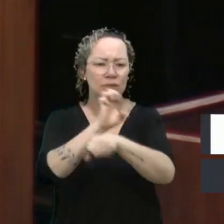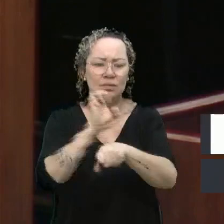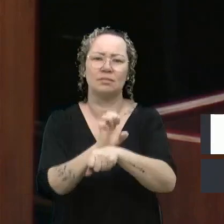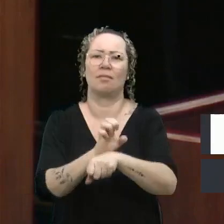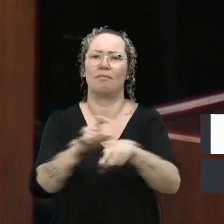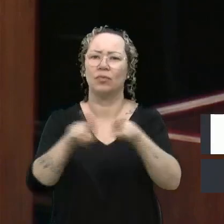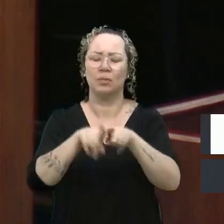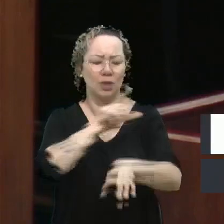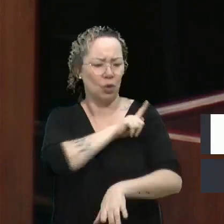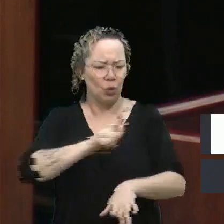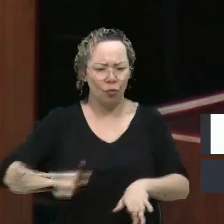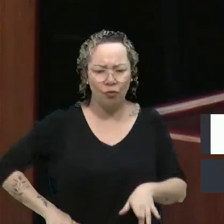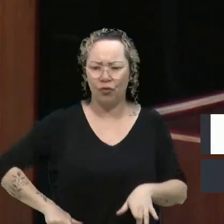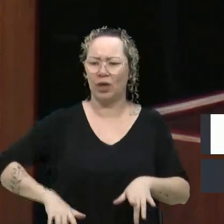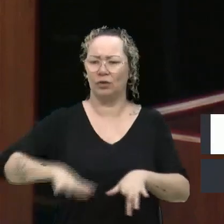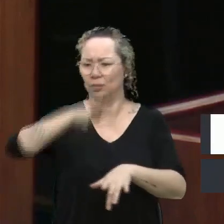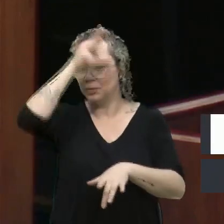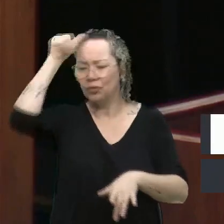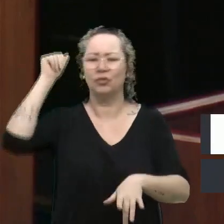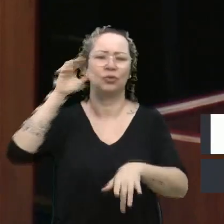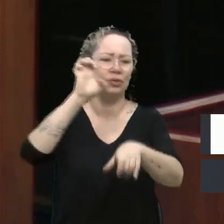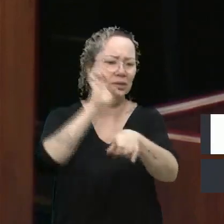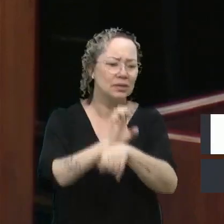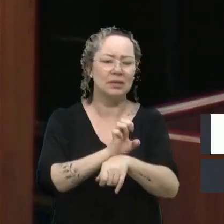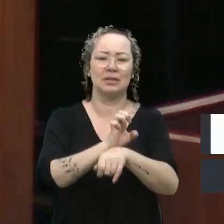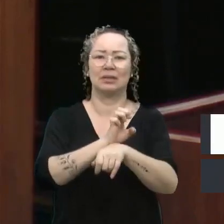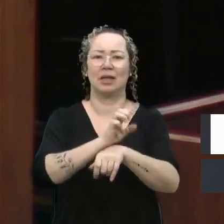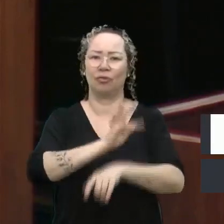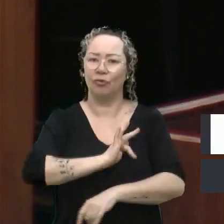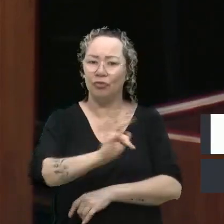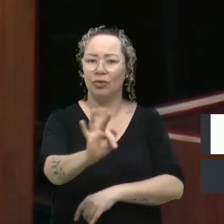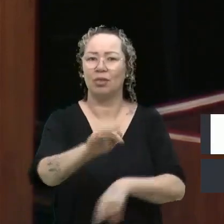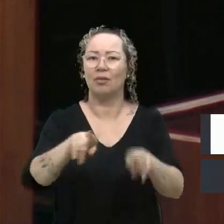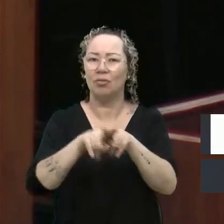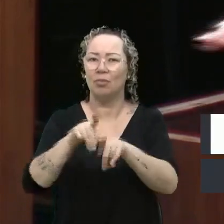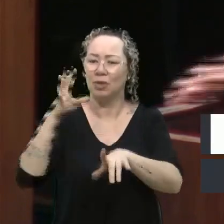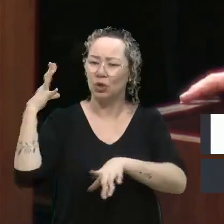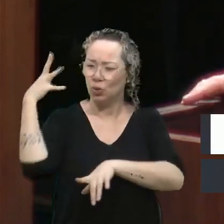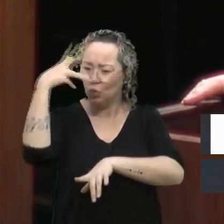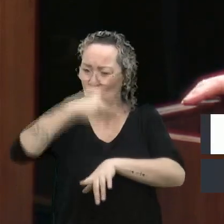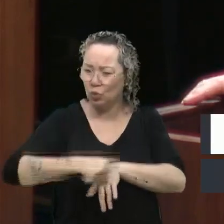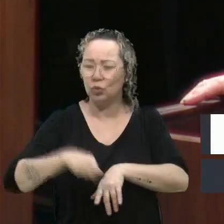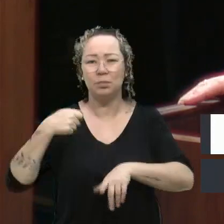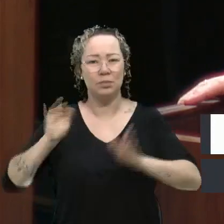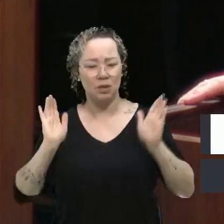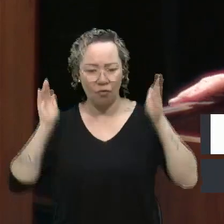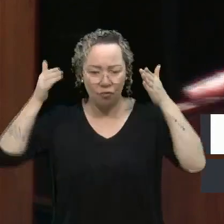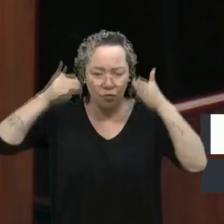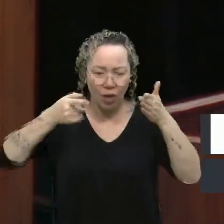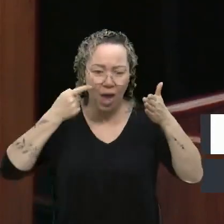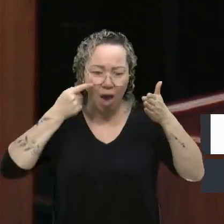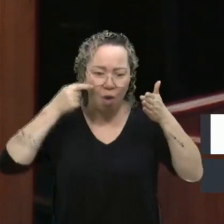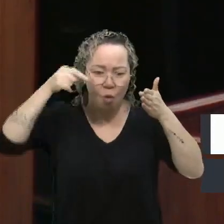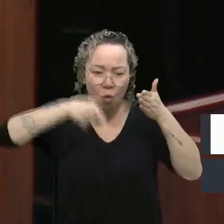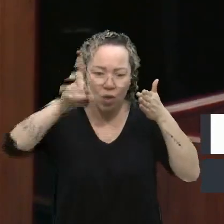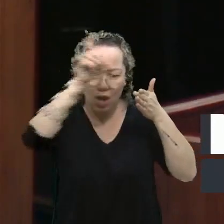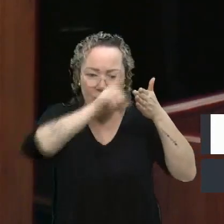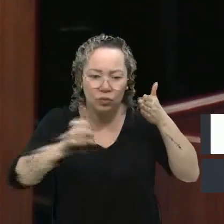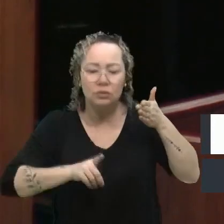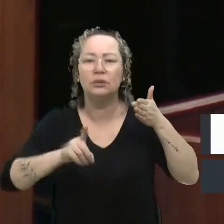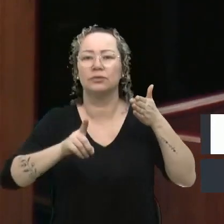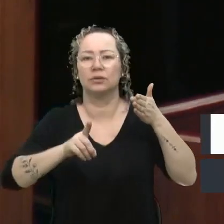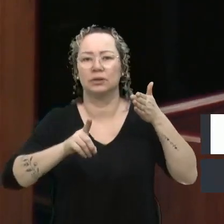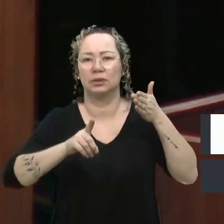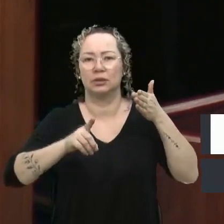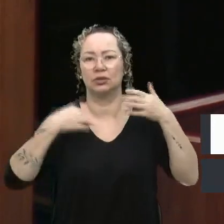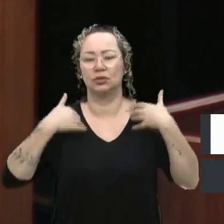executivo federal, que tenham um olhar maior e melhor para os deficientes físicos. E que todos nós,